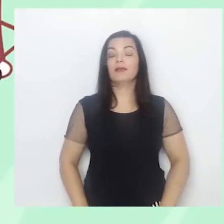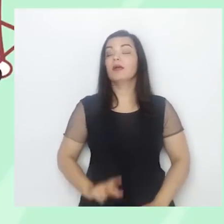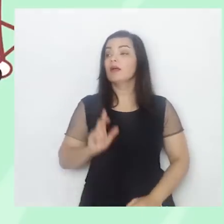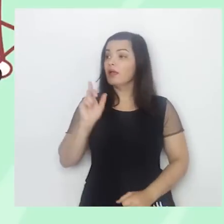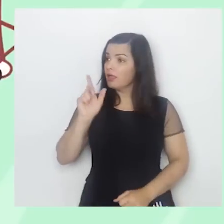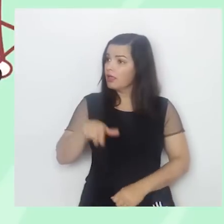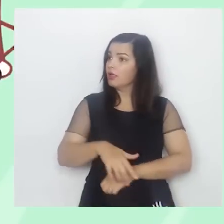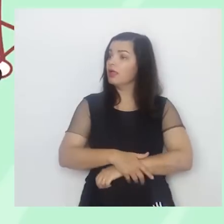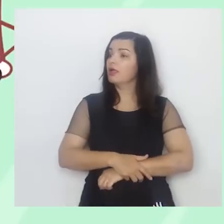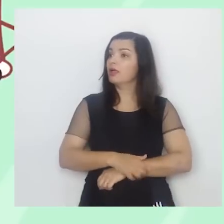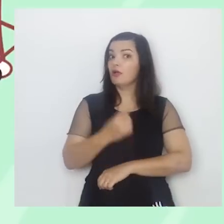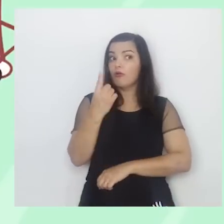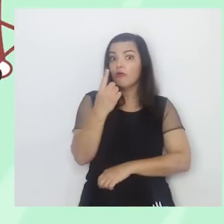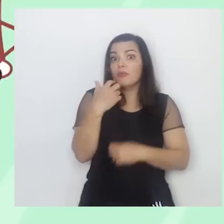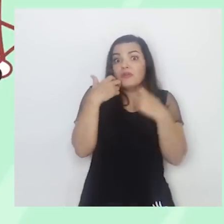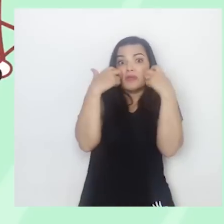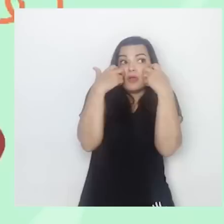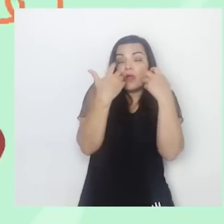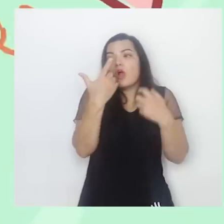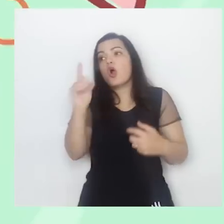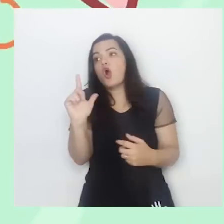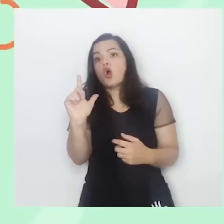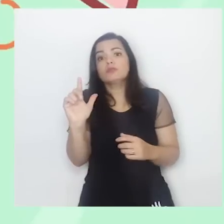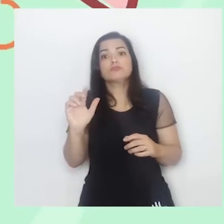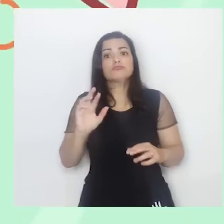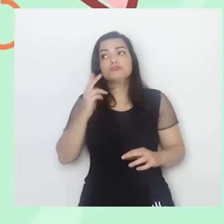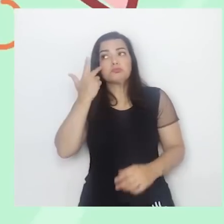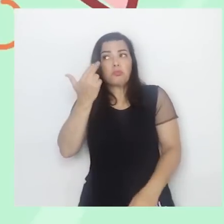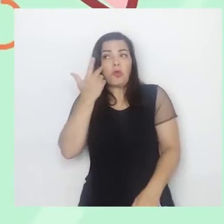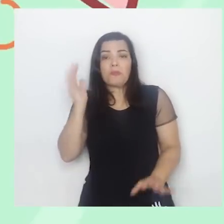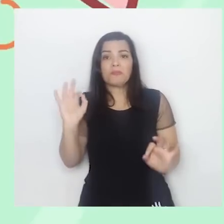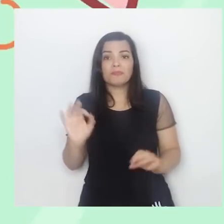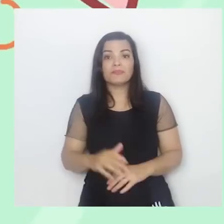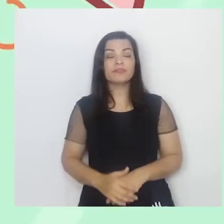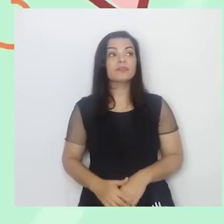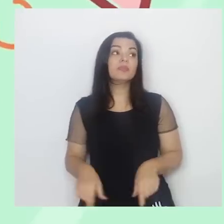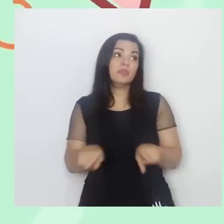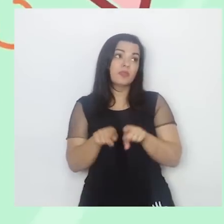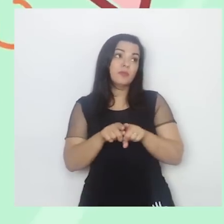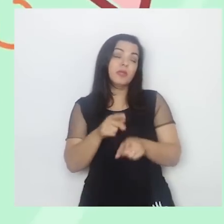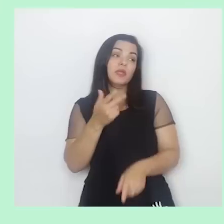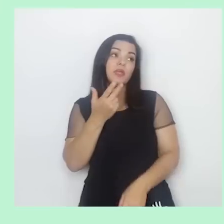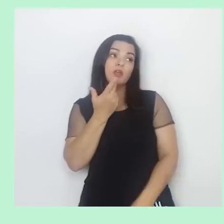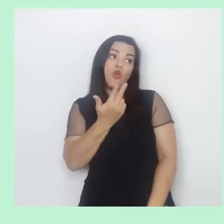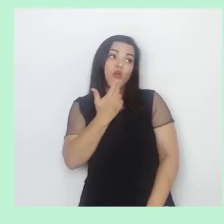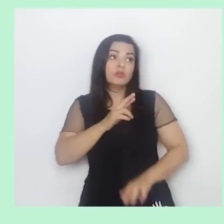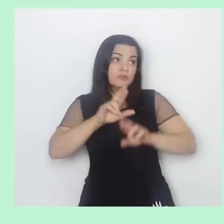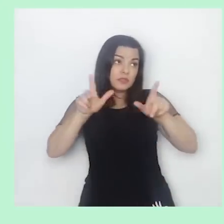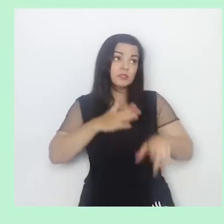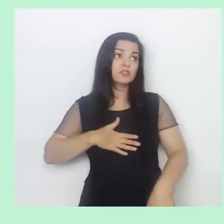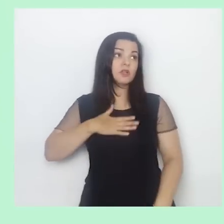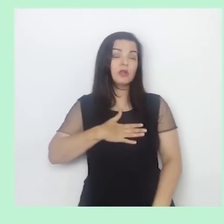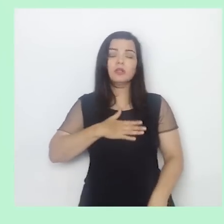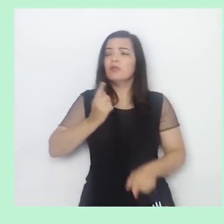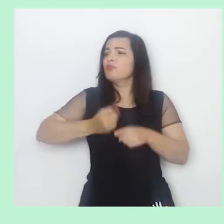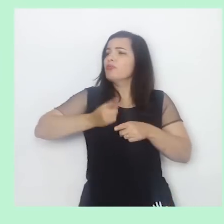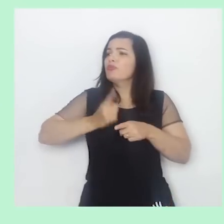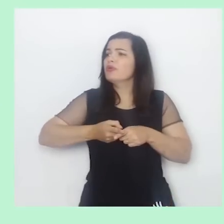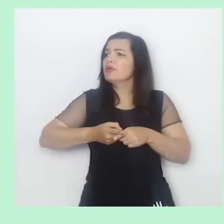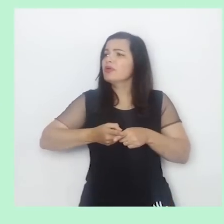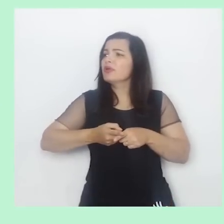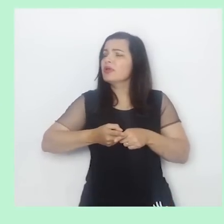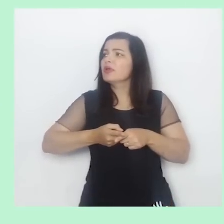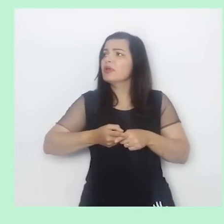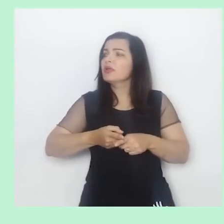é tímida e a outra não. E também gostam de cores diferentes. Por que será que elas são